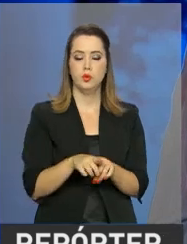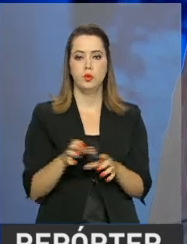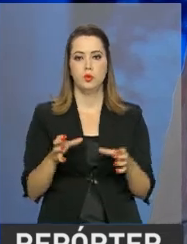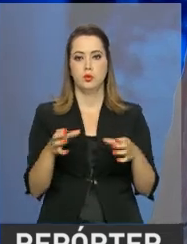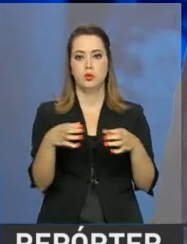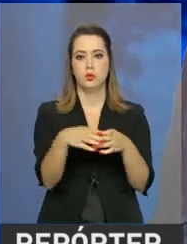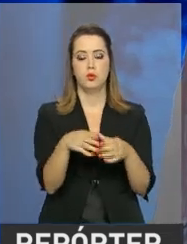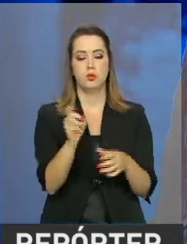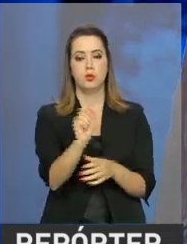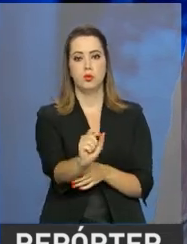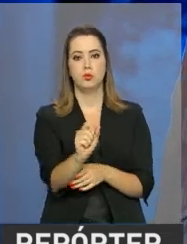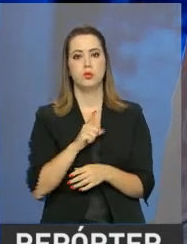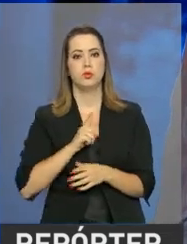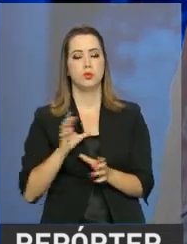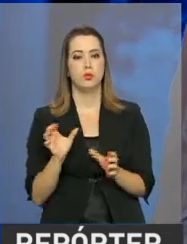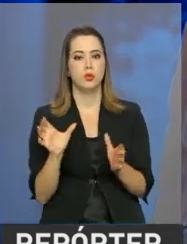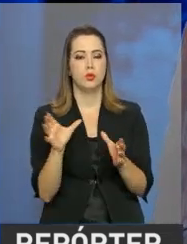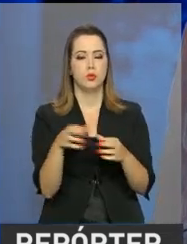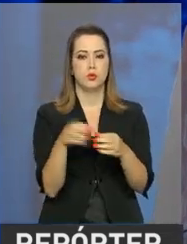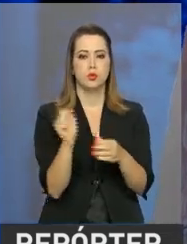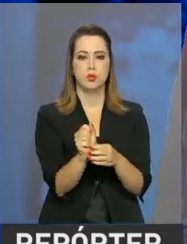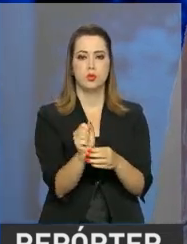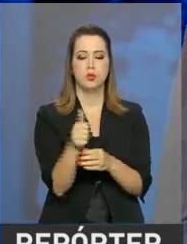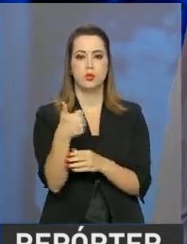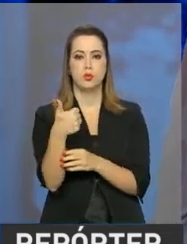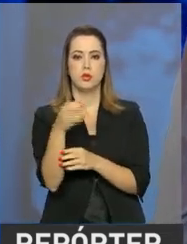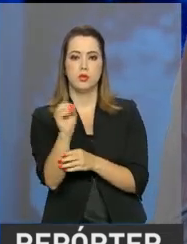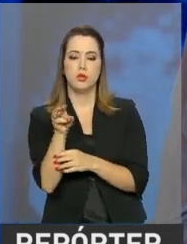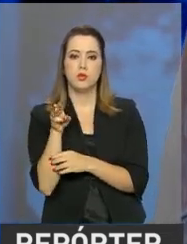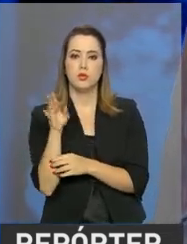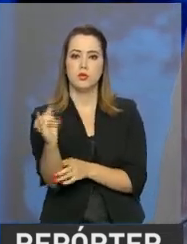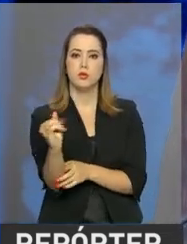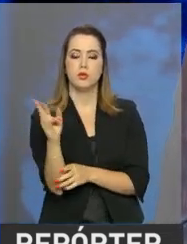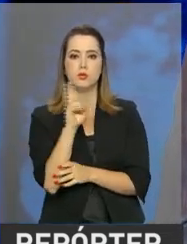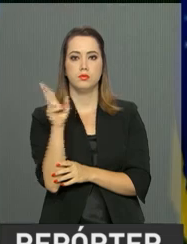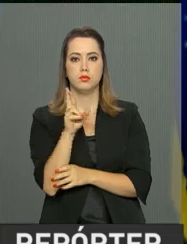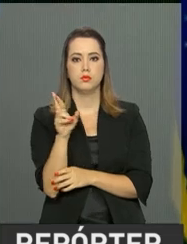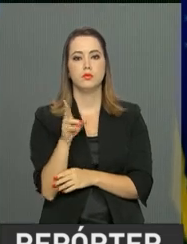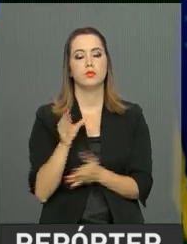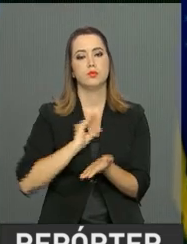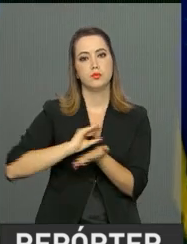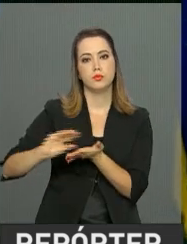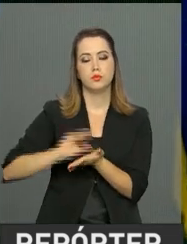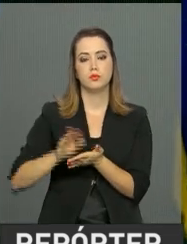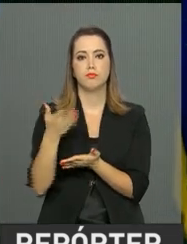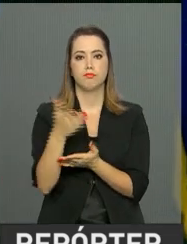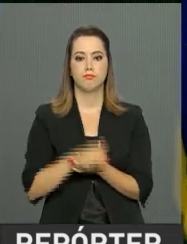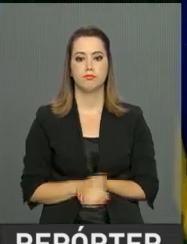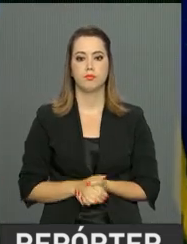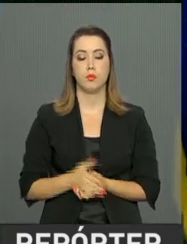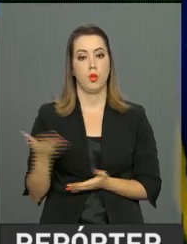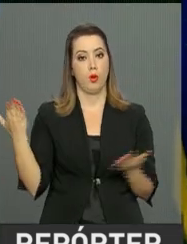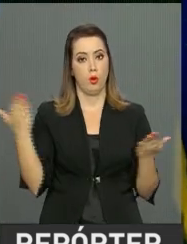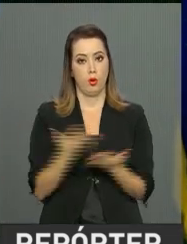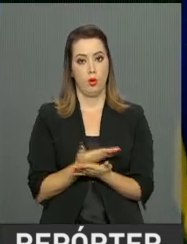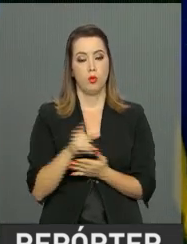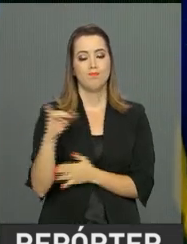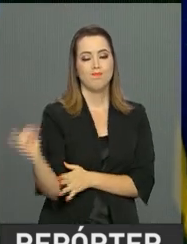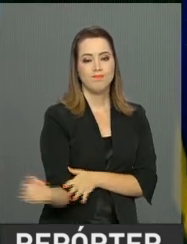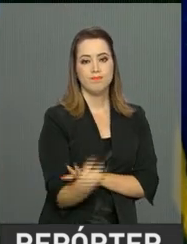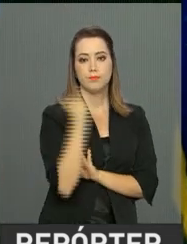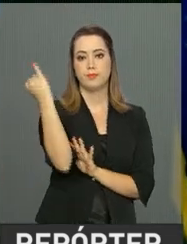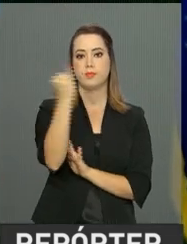os acordos somam mais de 10 bilhões de reais em investimentos. O ato de hoje é de